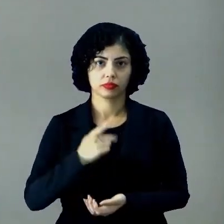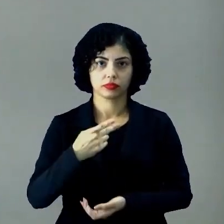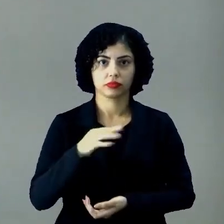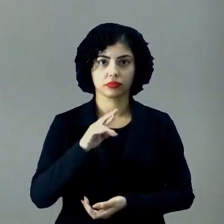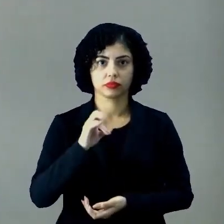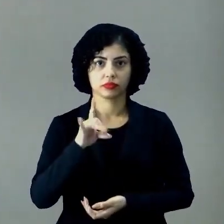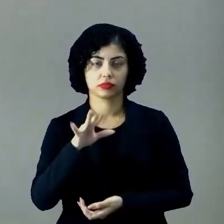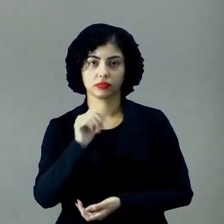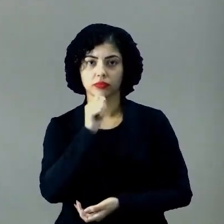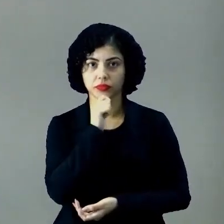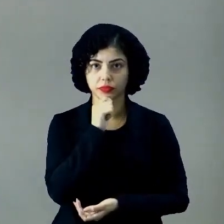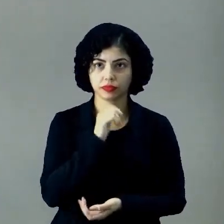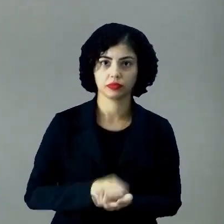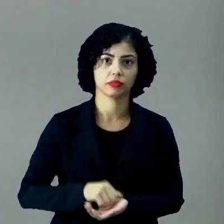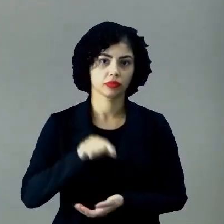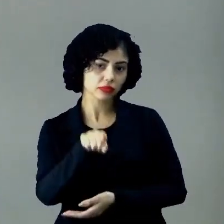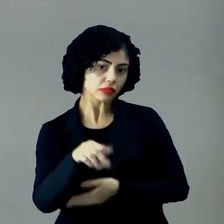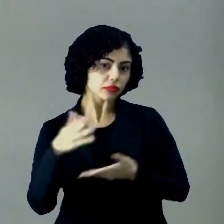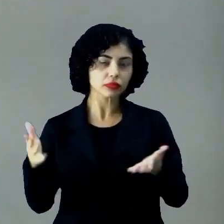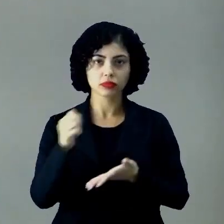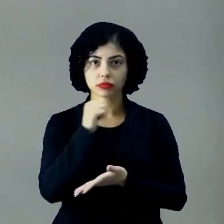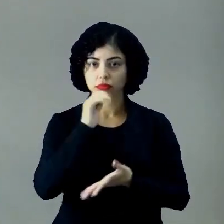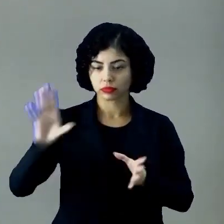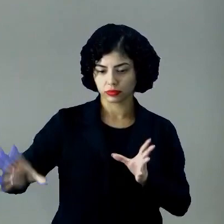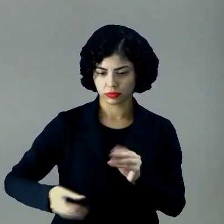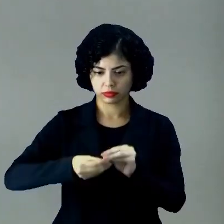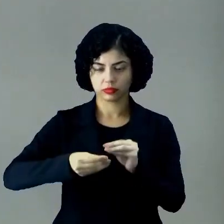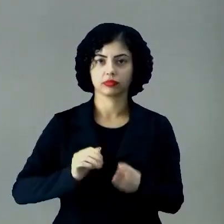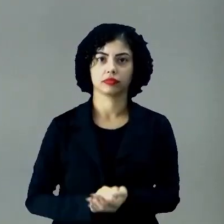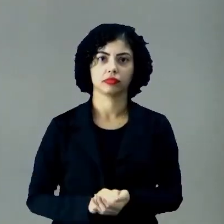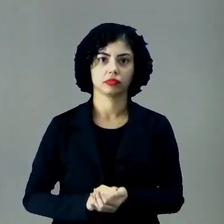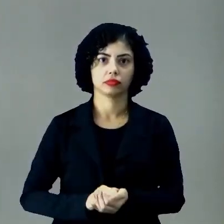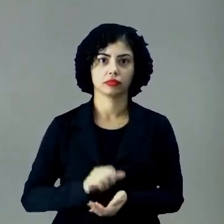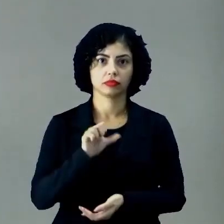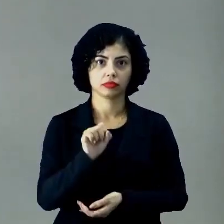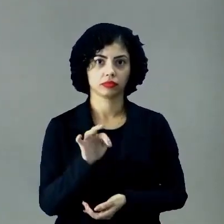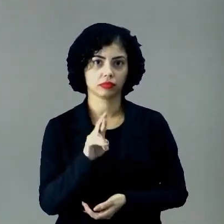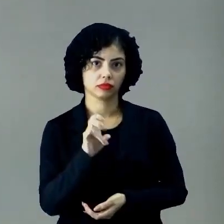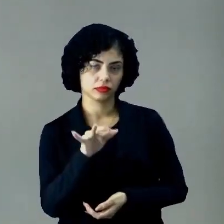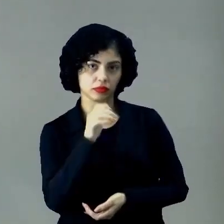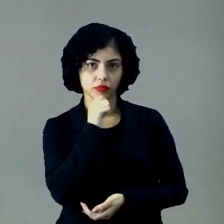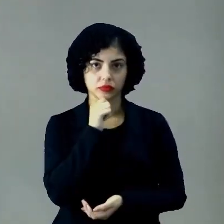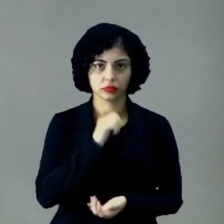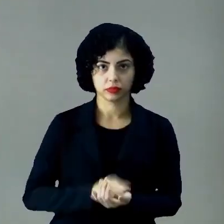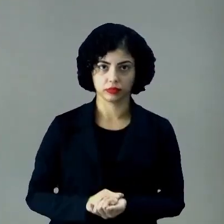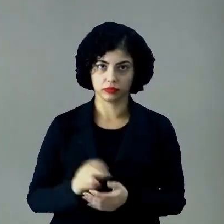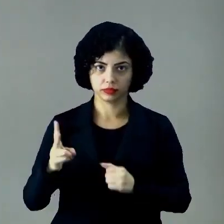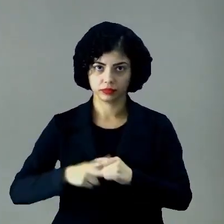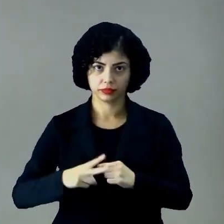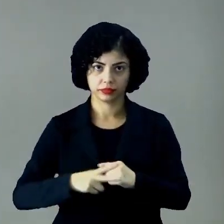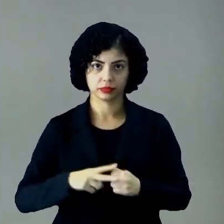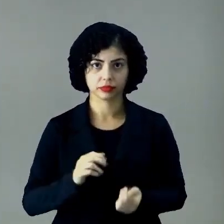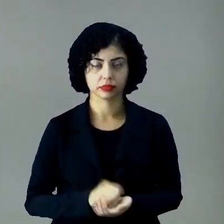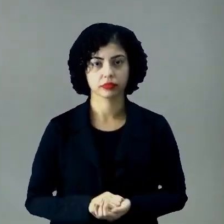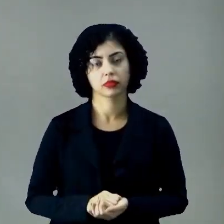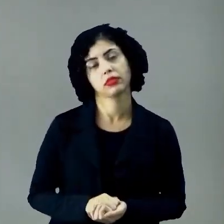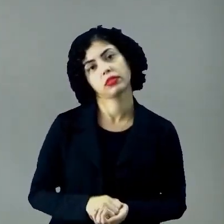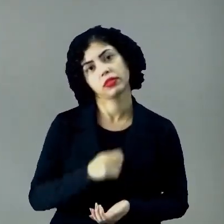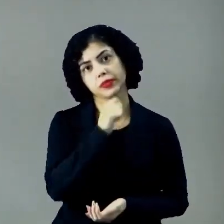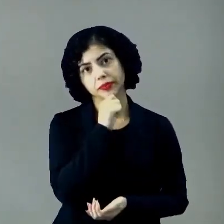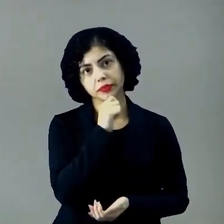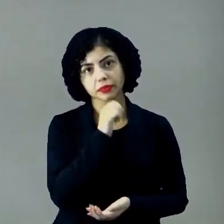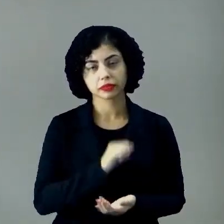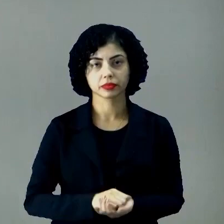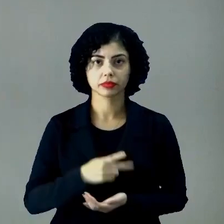o predicado né o predicado esse né que é um complemento do sujeito né temos o sujeito predicado e o verbo é o verbo